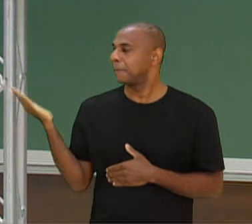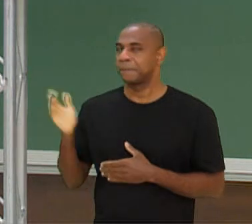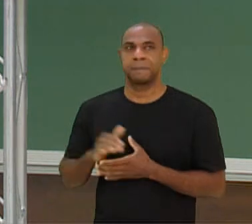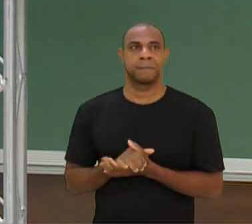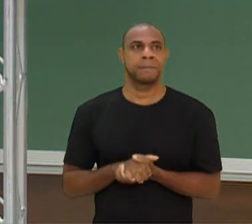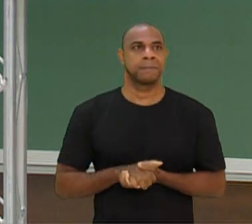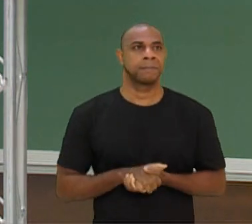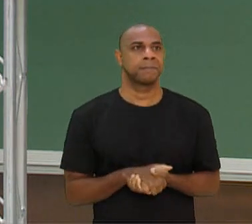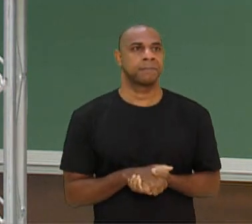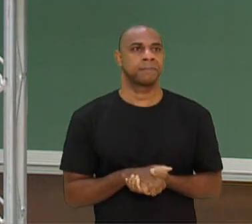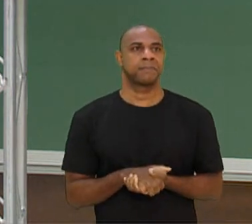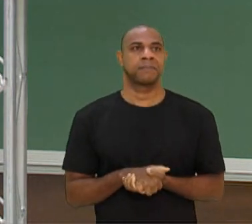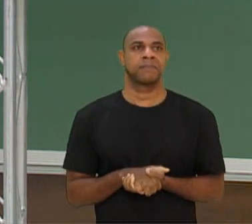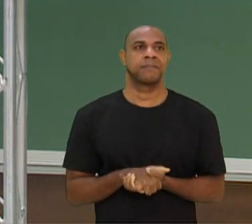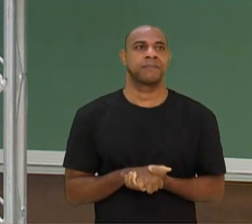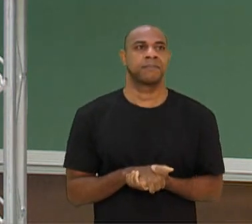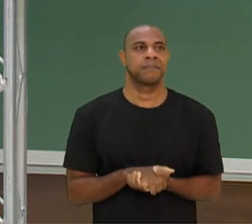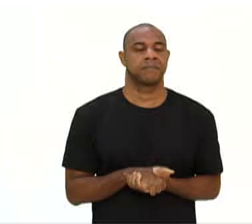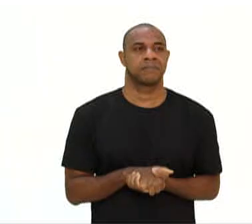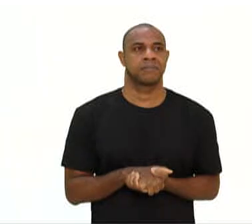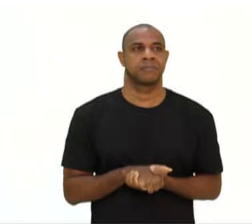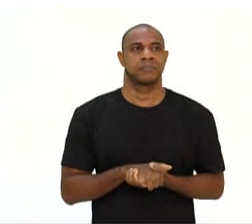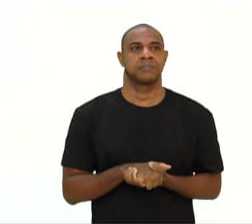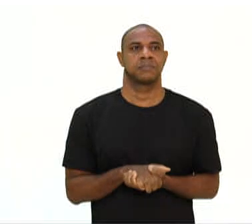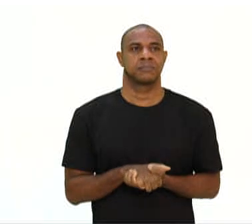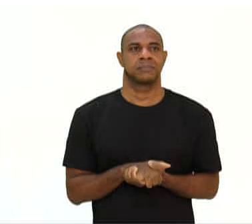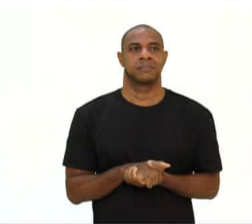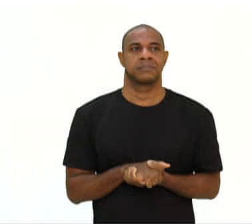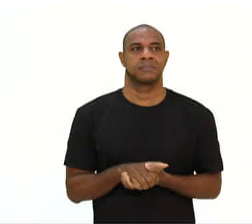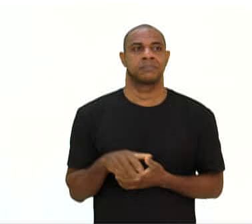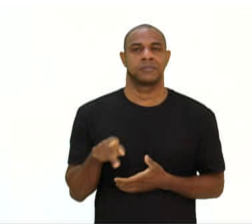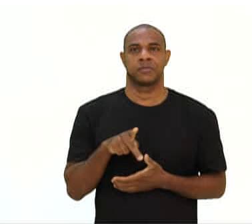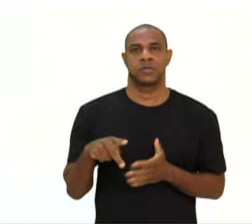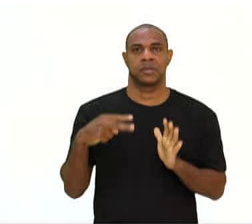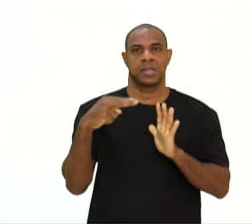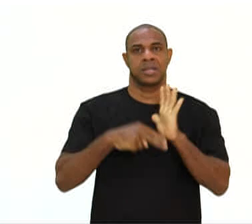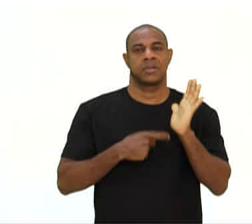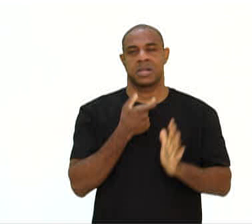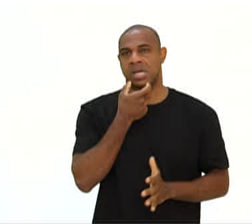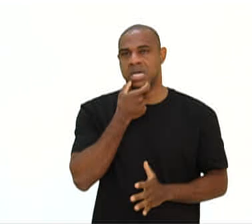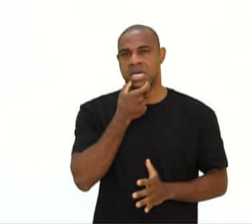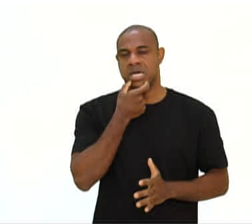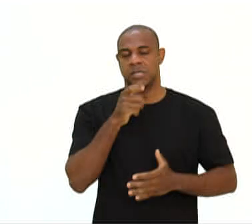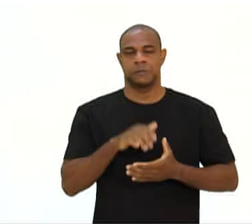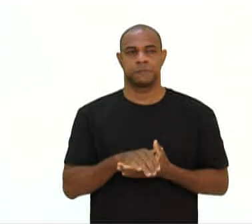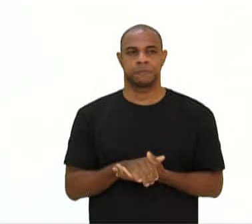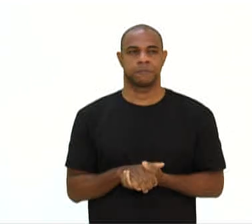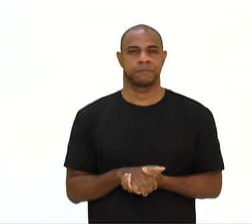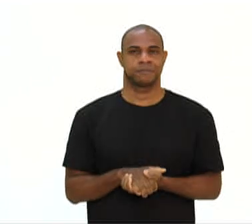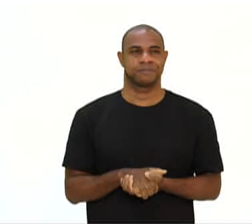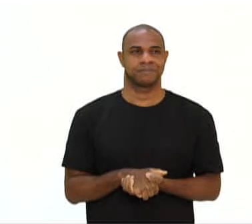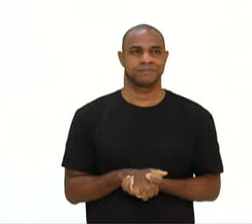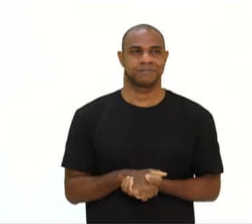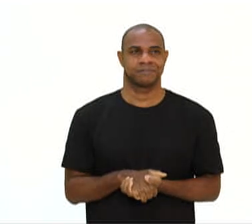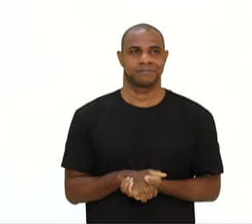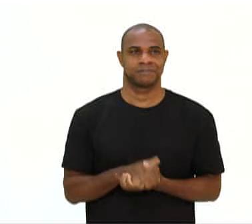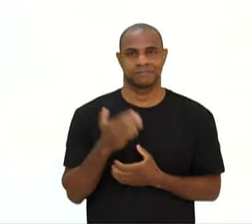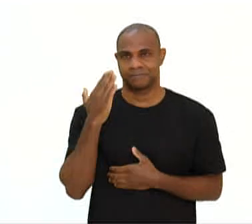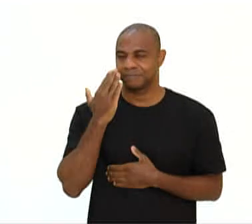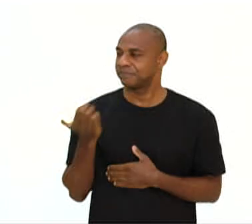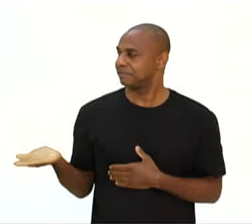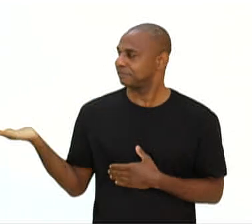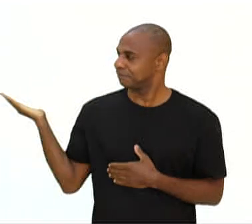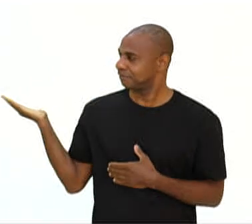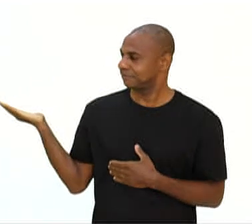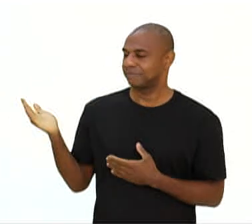Be thankful what you have. You will end up having more. If you concentrate on what you don't have, you